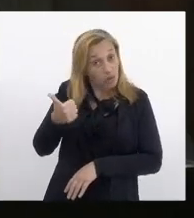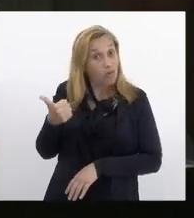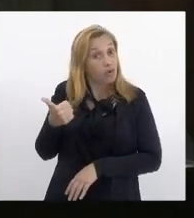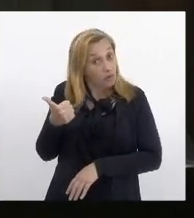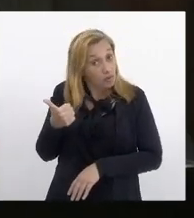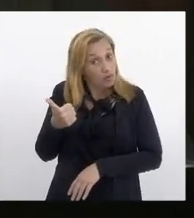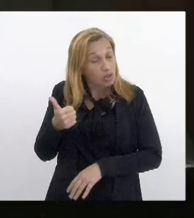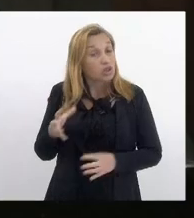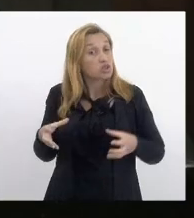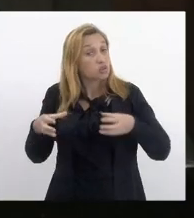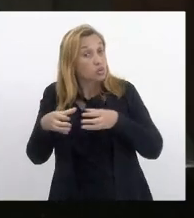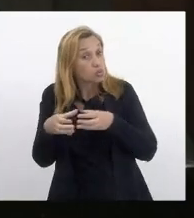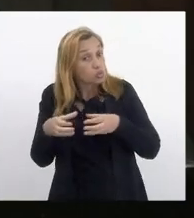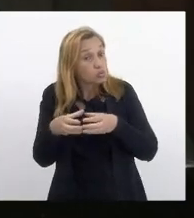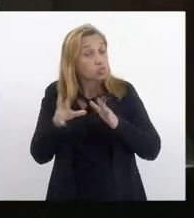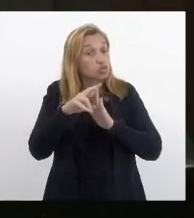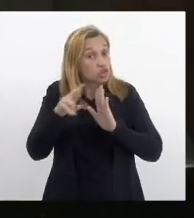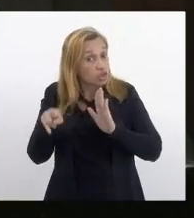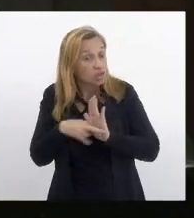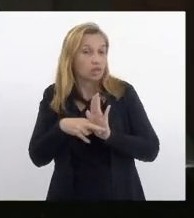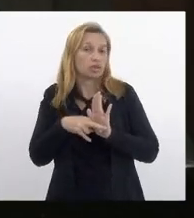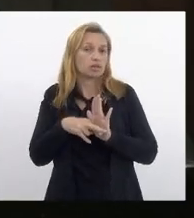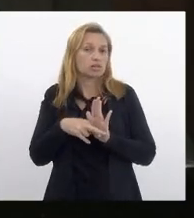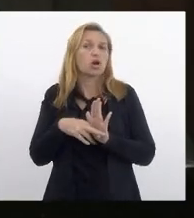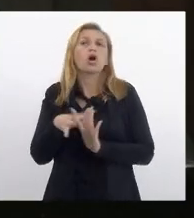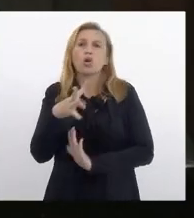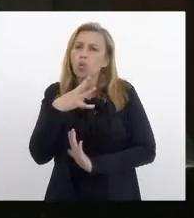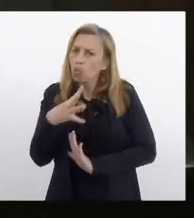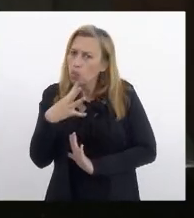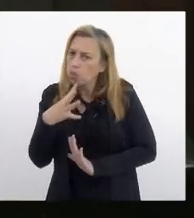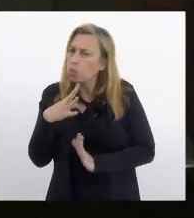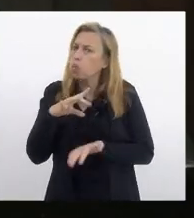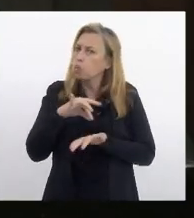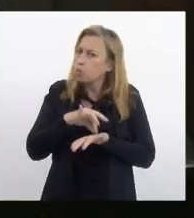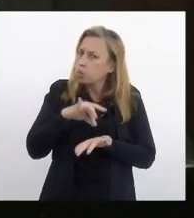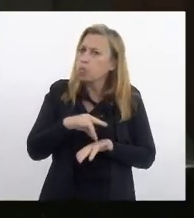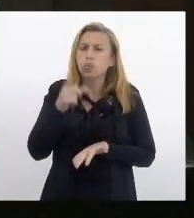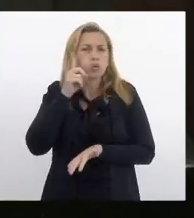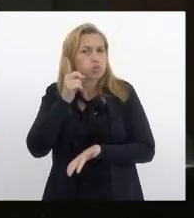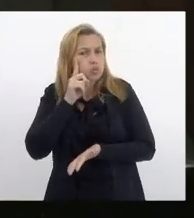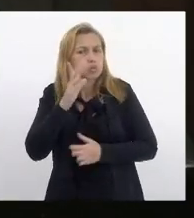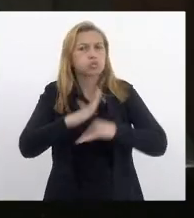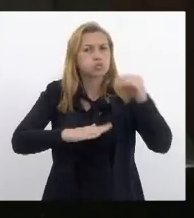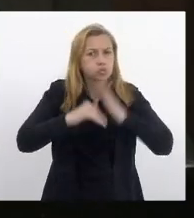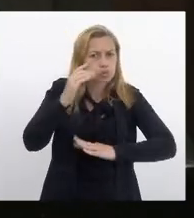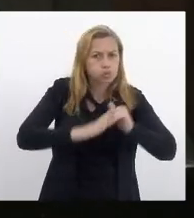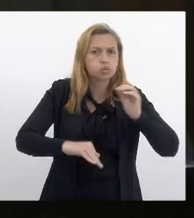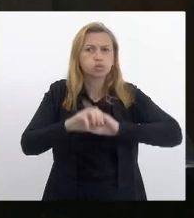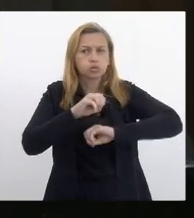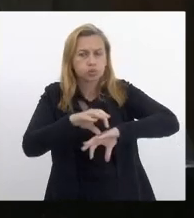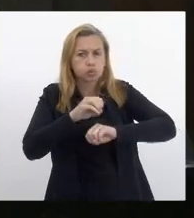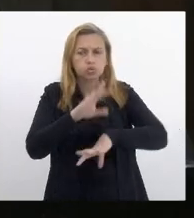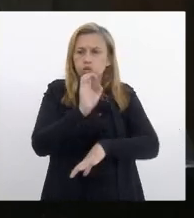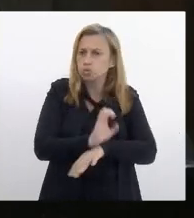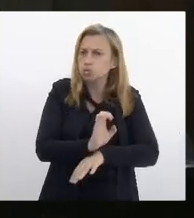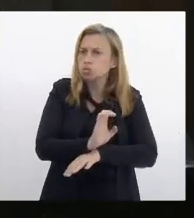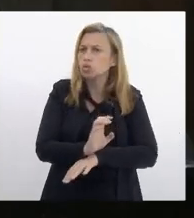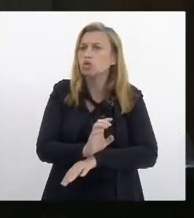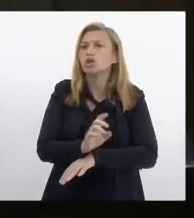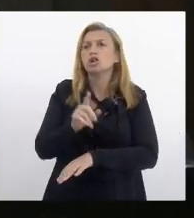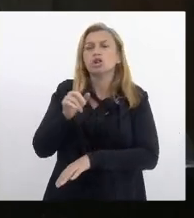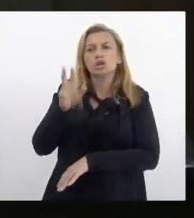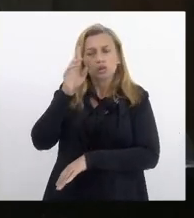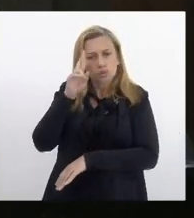reveja esse conjunto de normas. Reconheça a realidade cotidiana dos profissionais da educação da rede estadual que Vossa